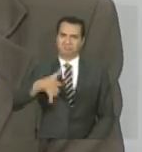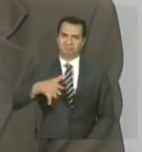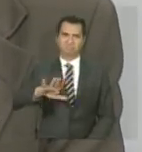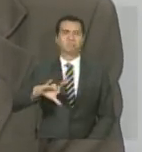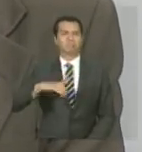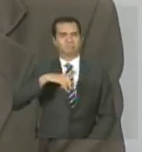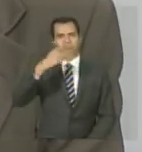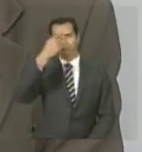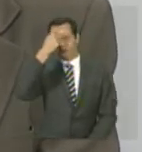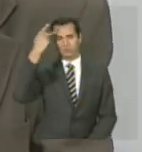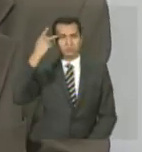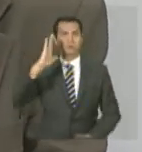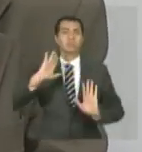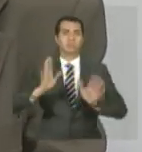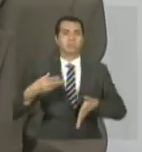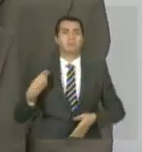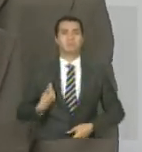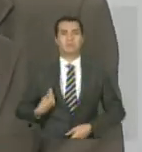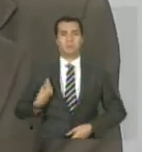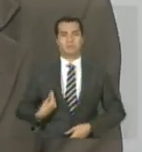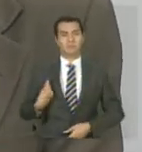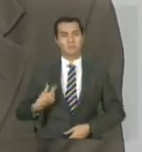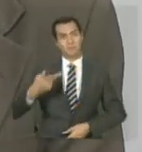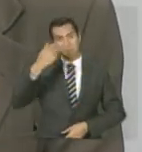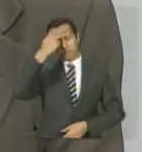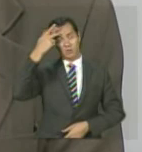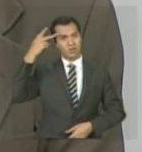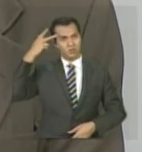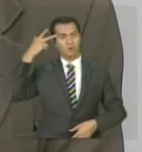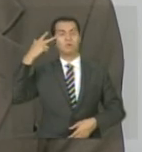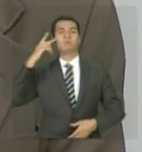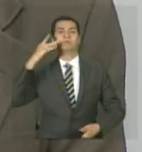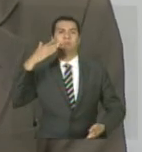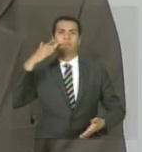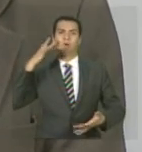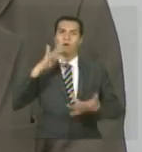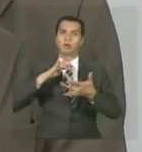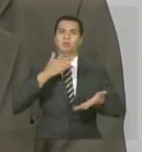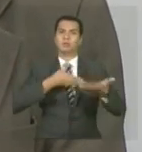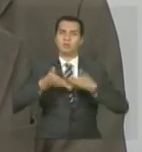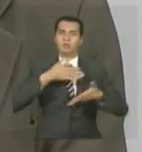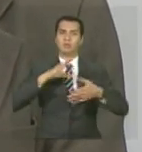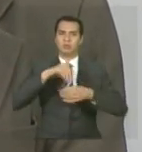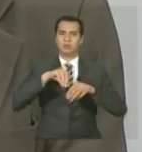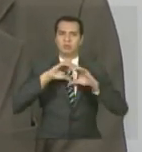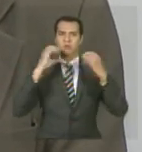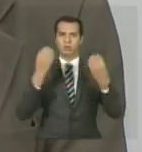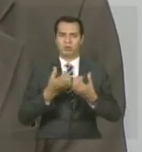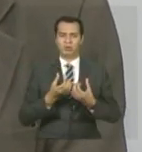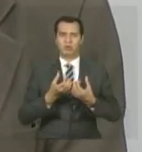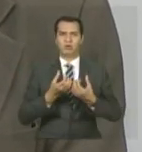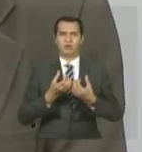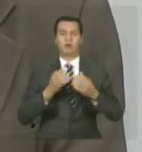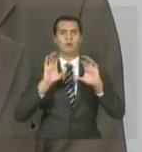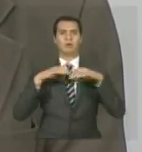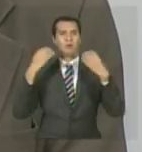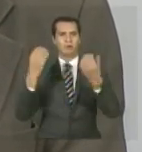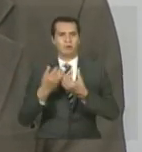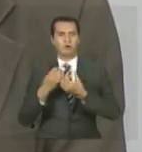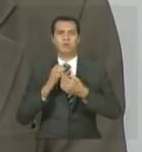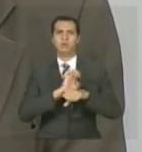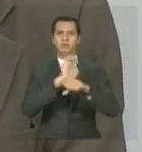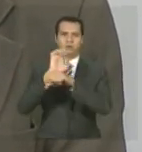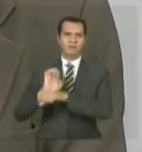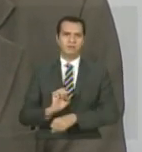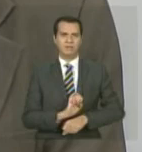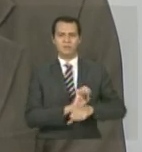nesse processo da participação direta de quase 70 mil pessoas. Isso com conferências em todos os